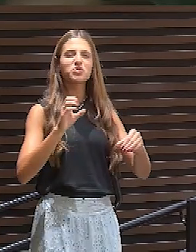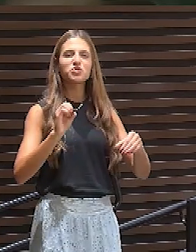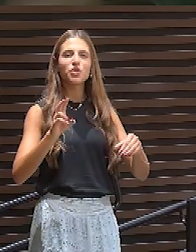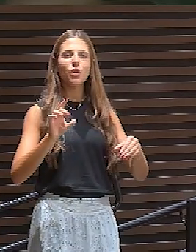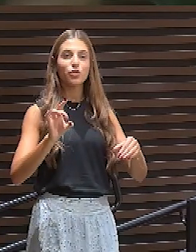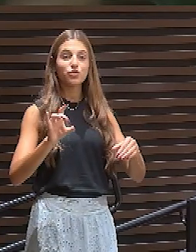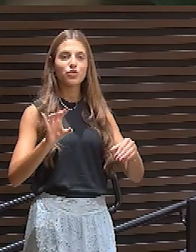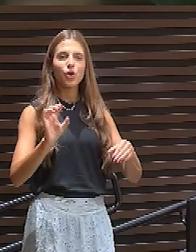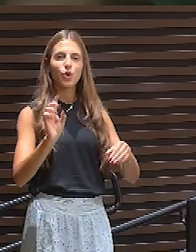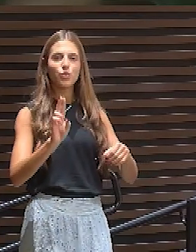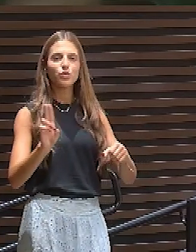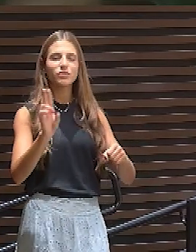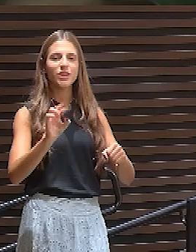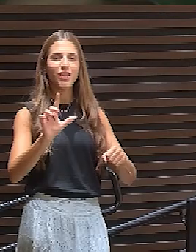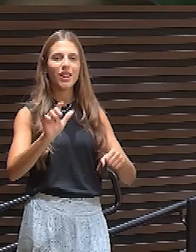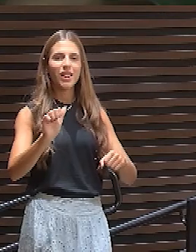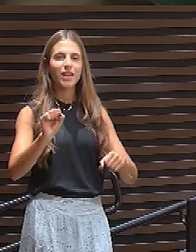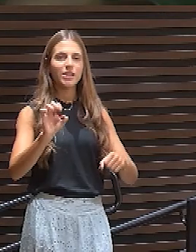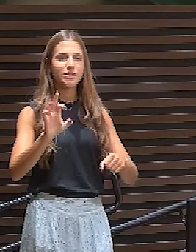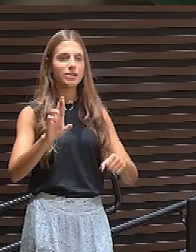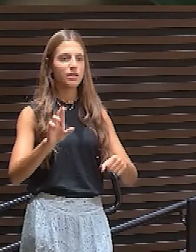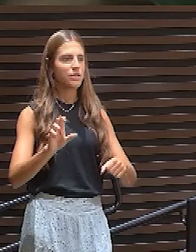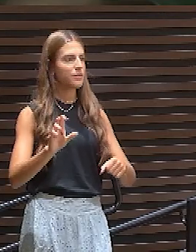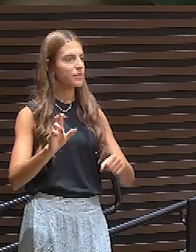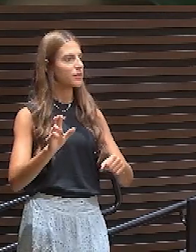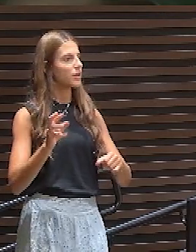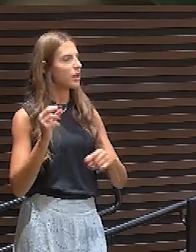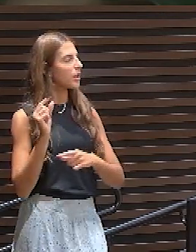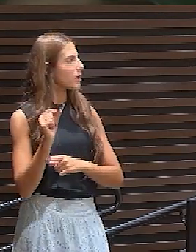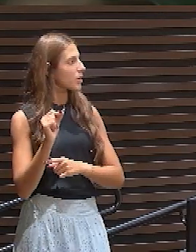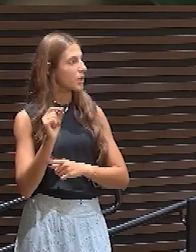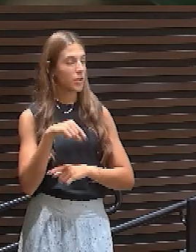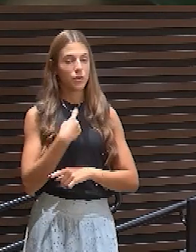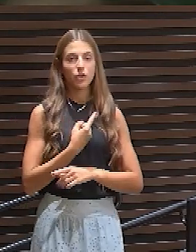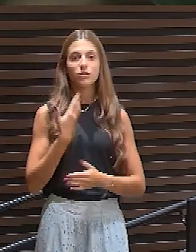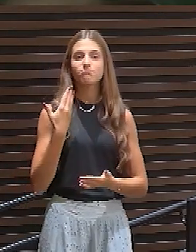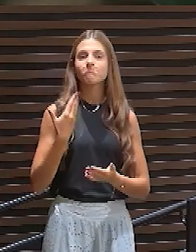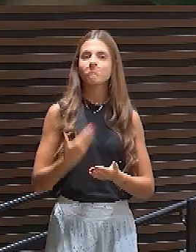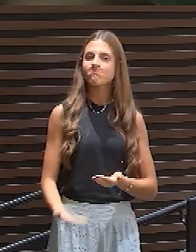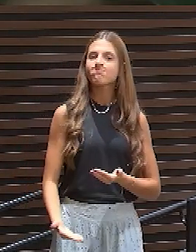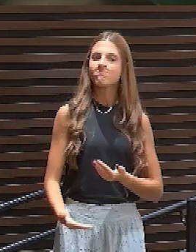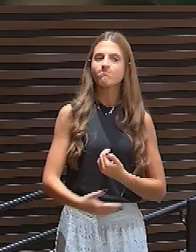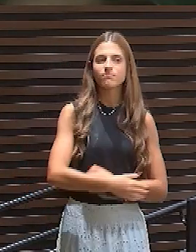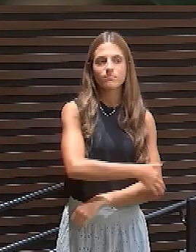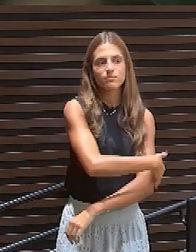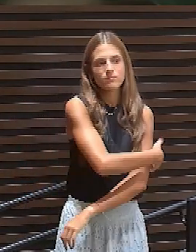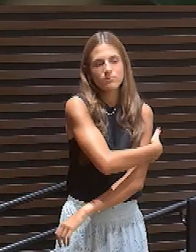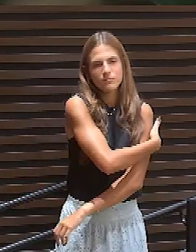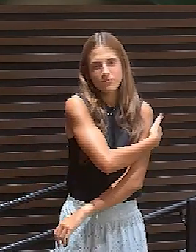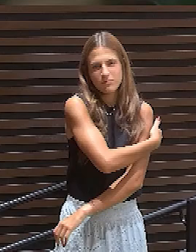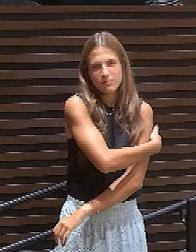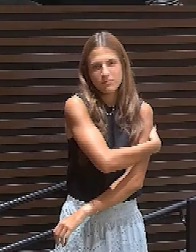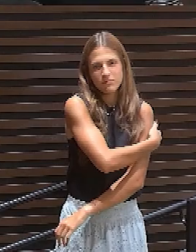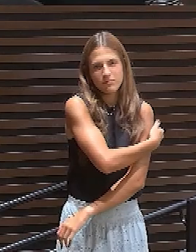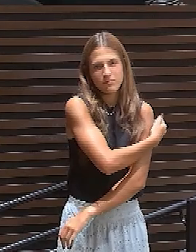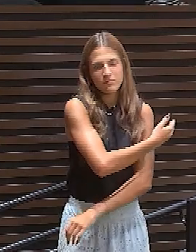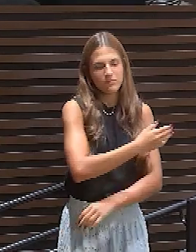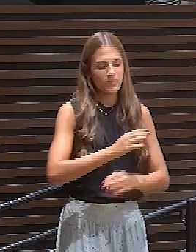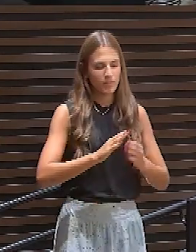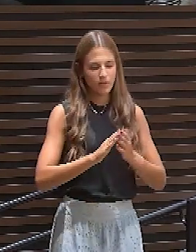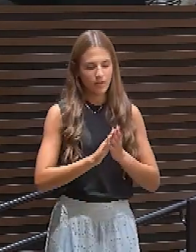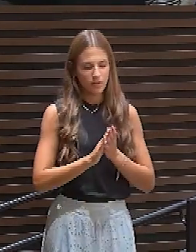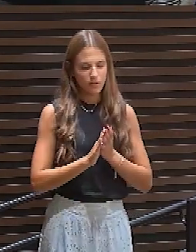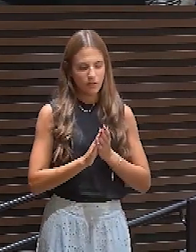Que tecnologia que nós perdemos? Que coisa é esta que nós